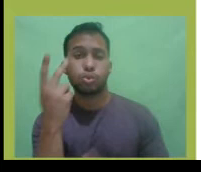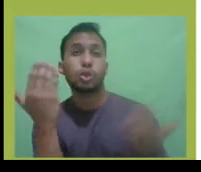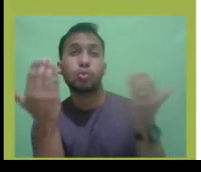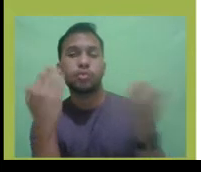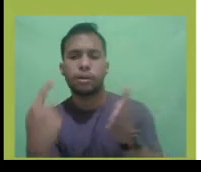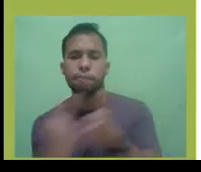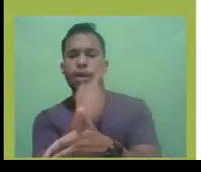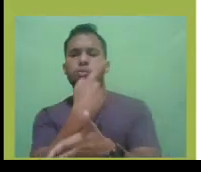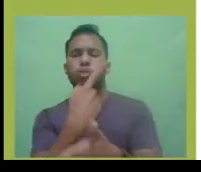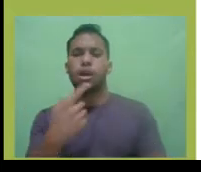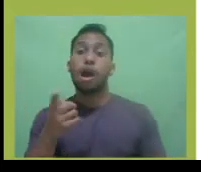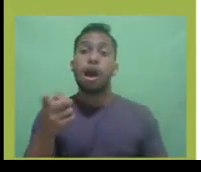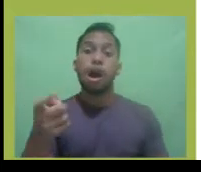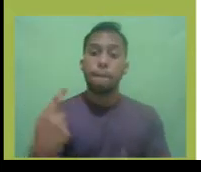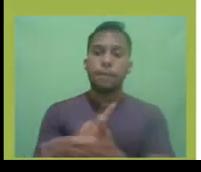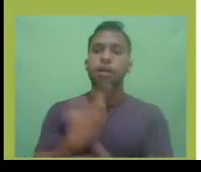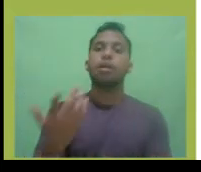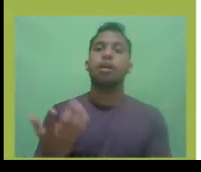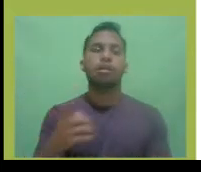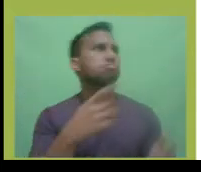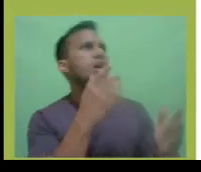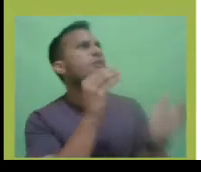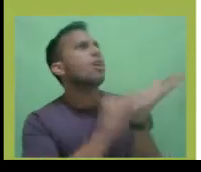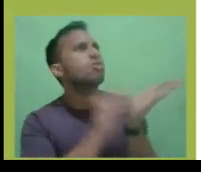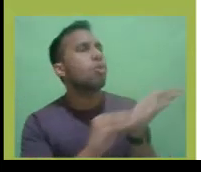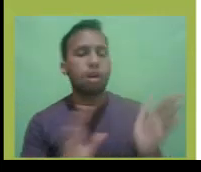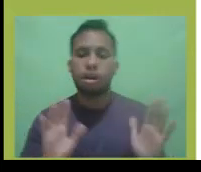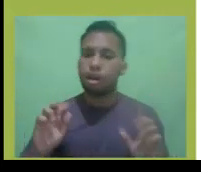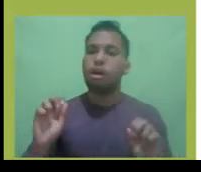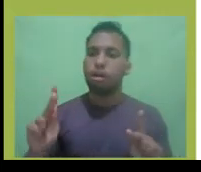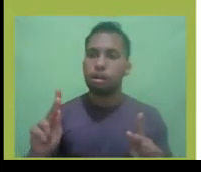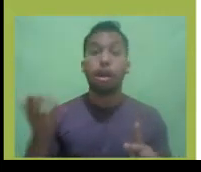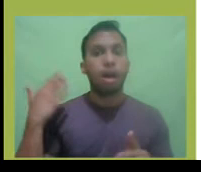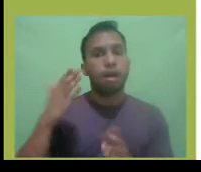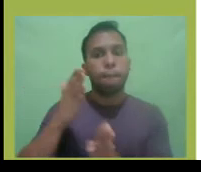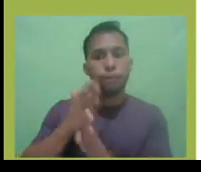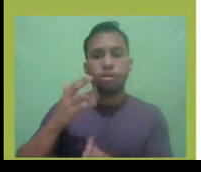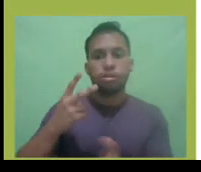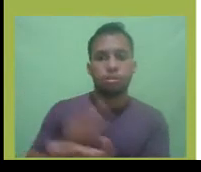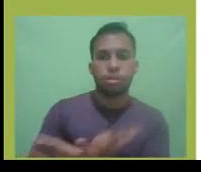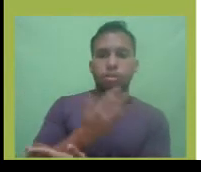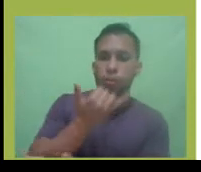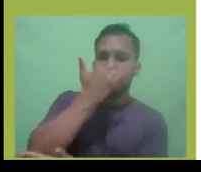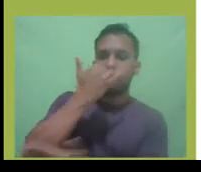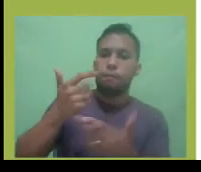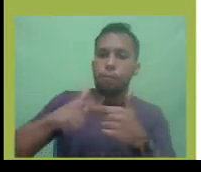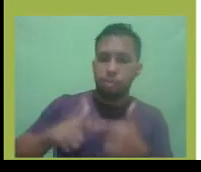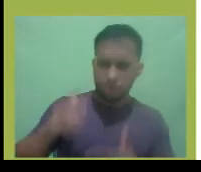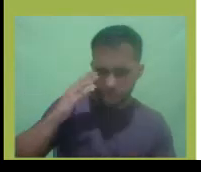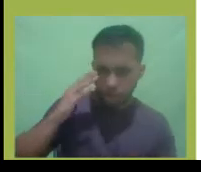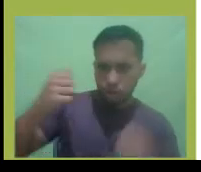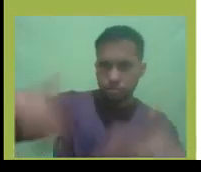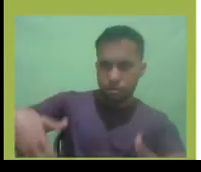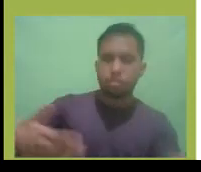processo. Aí sim você pode mencioná-los. Mas, a princípio, enfatize os pontos fortes do seu